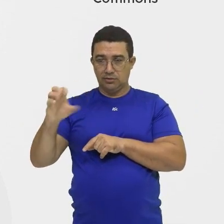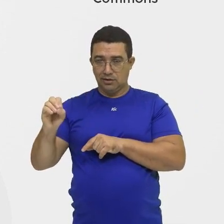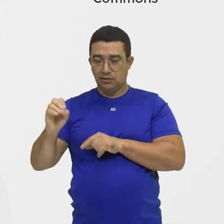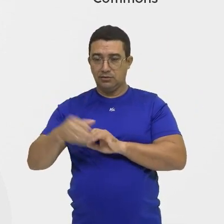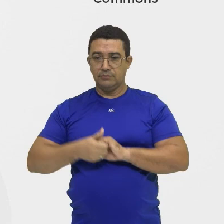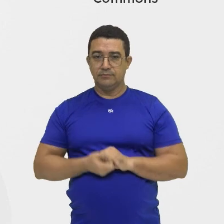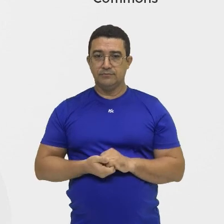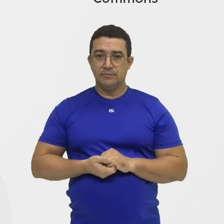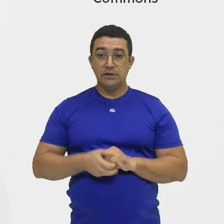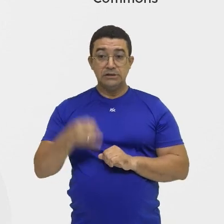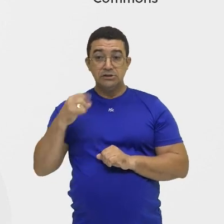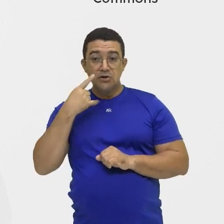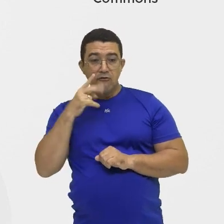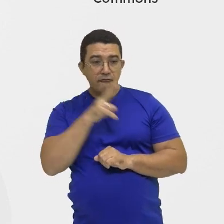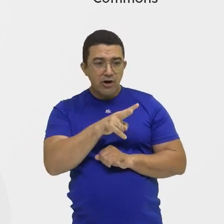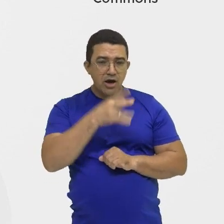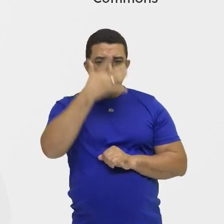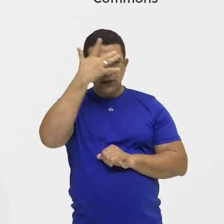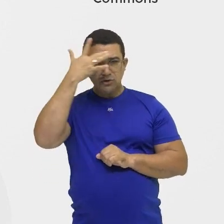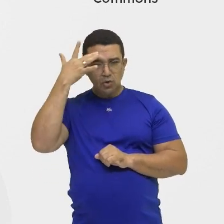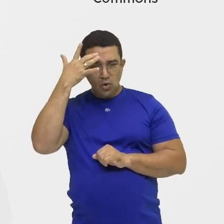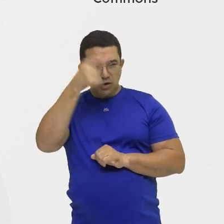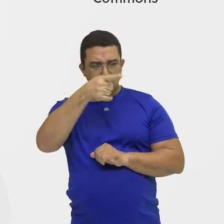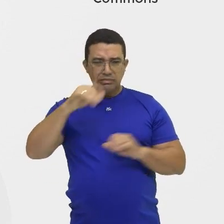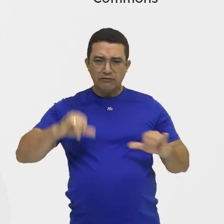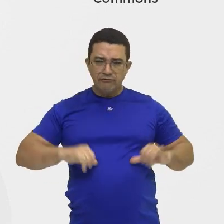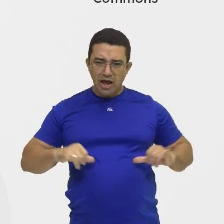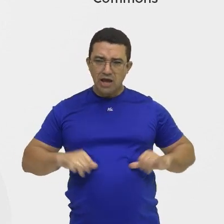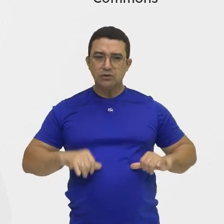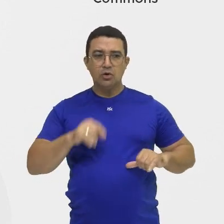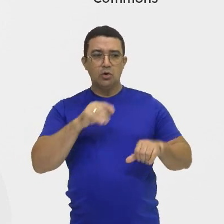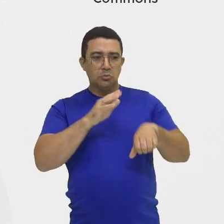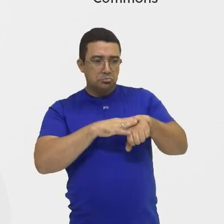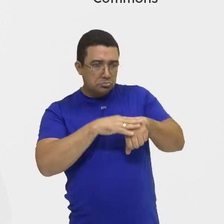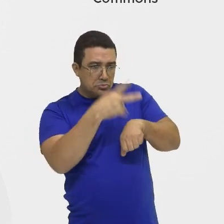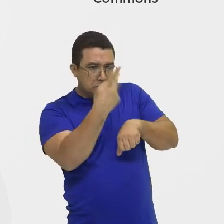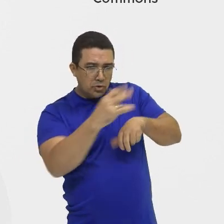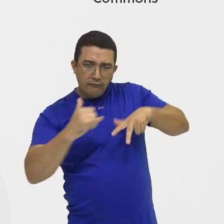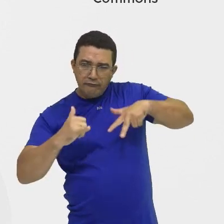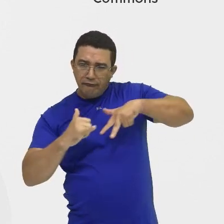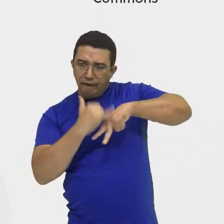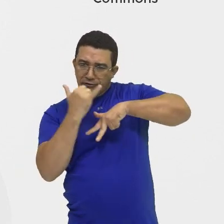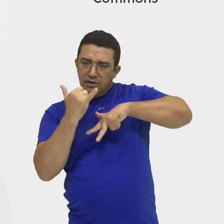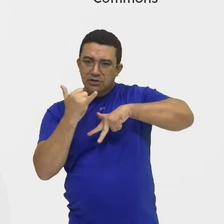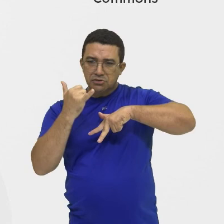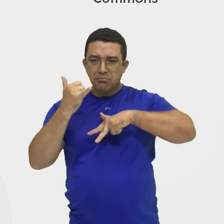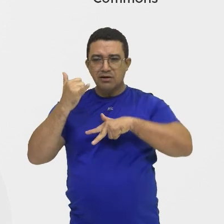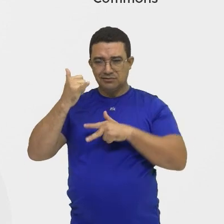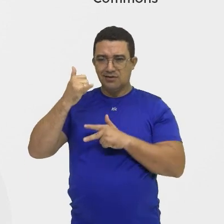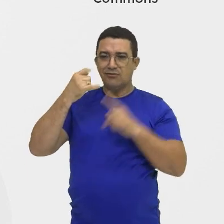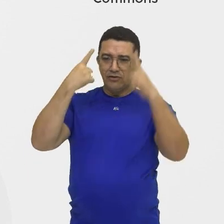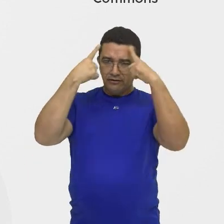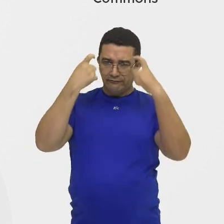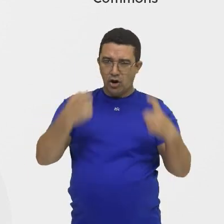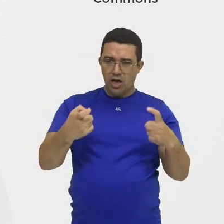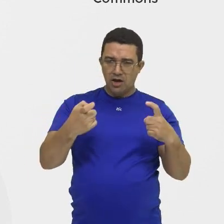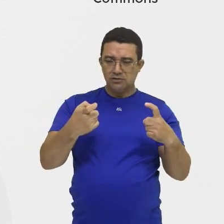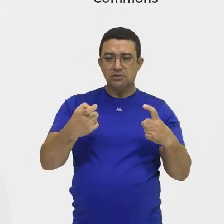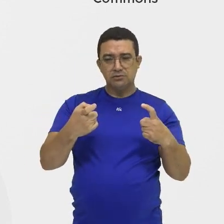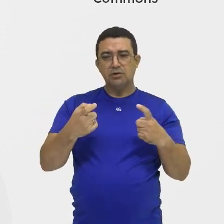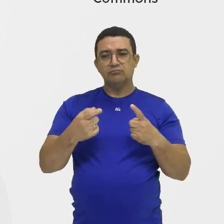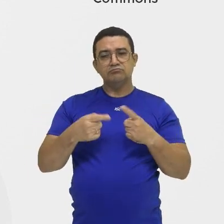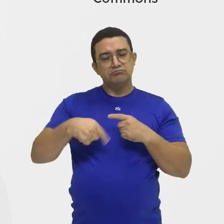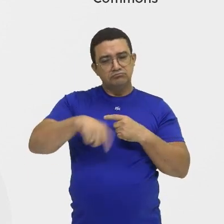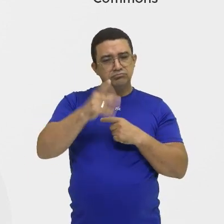se você presenciar ou se você for vítima de violência, né? E vai denunciar, encaminhando essas denúncias